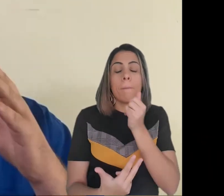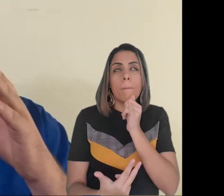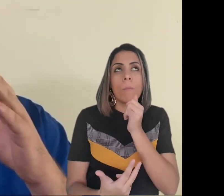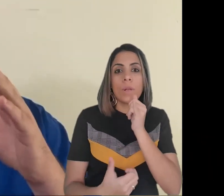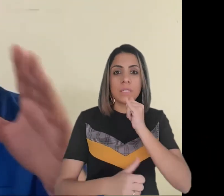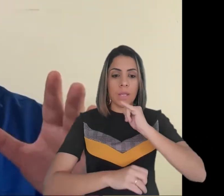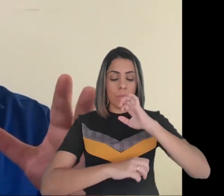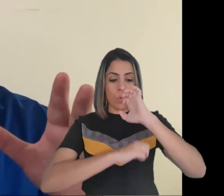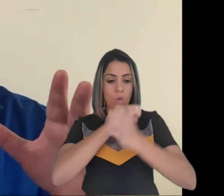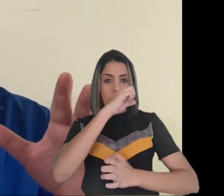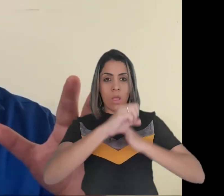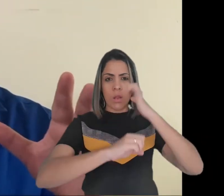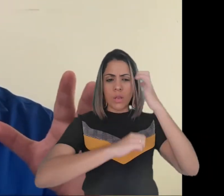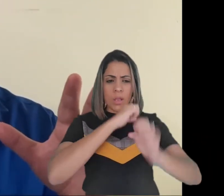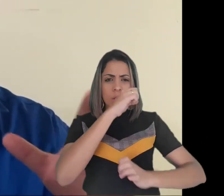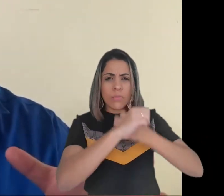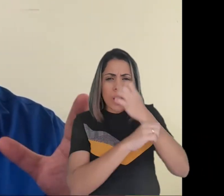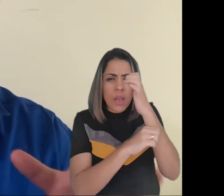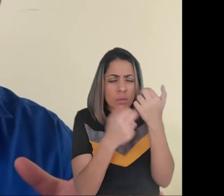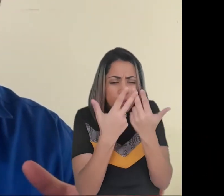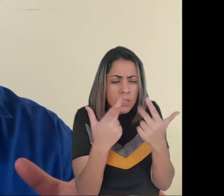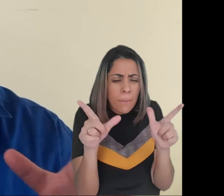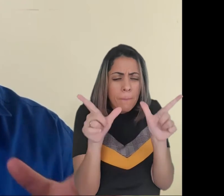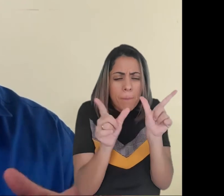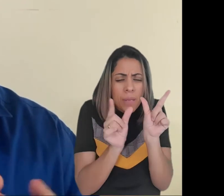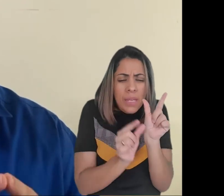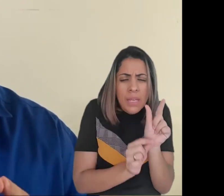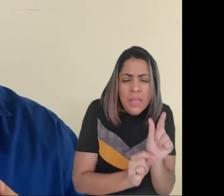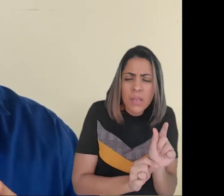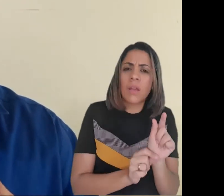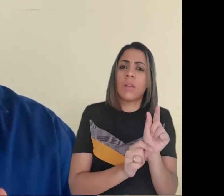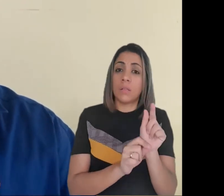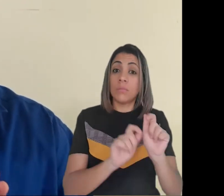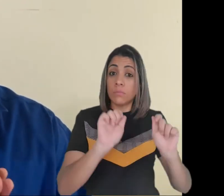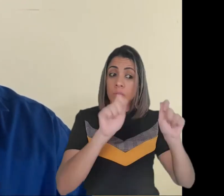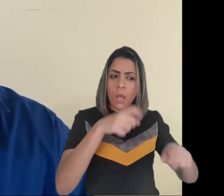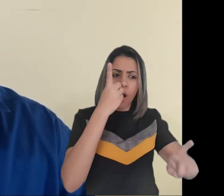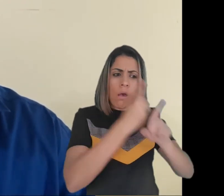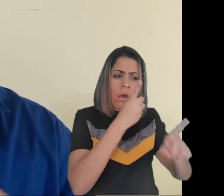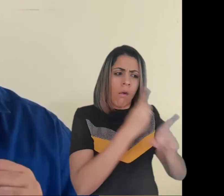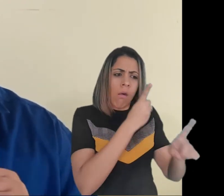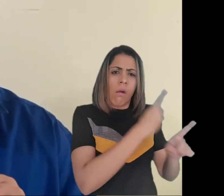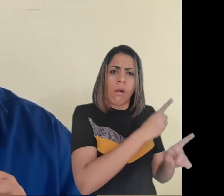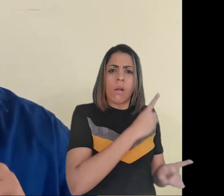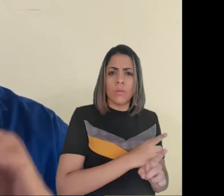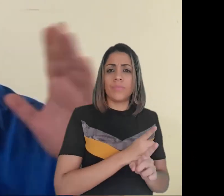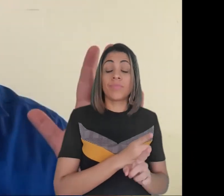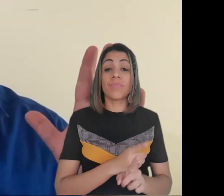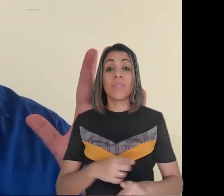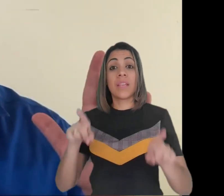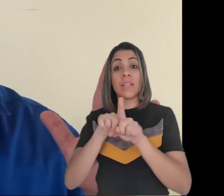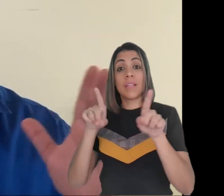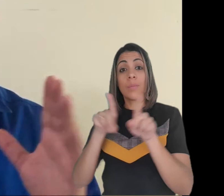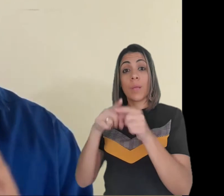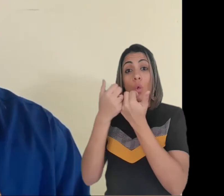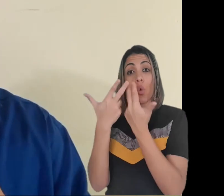micro. E podemos descobrir várias coisas sobre o elétron. Também, do ponto de vista